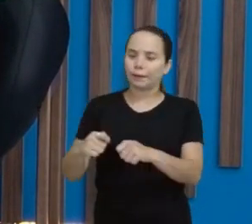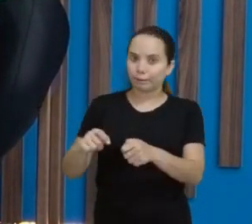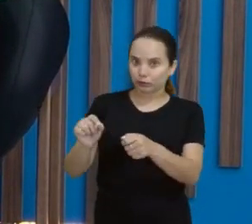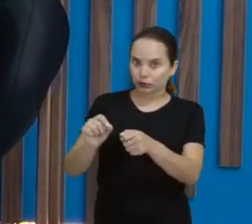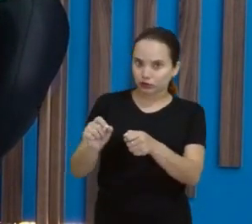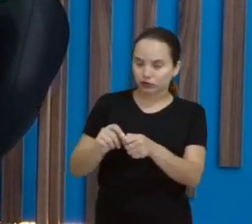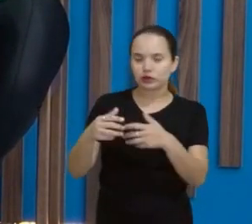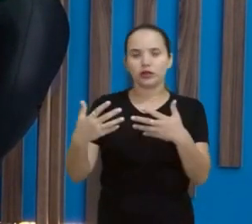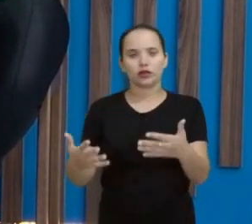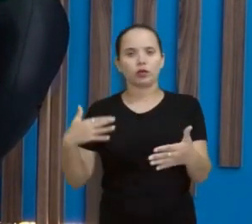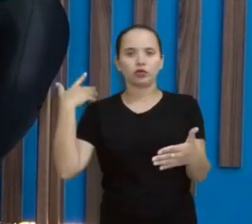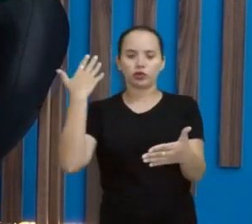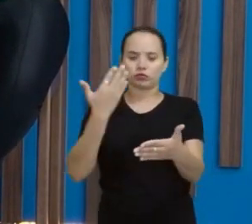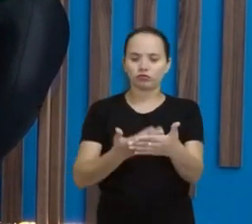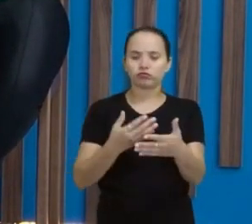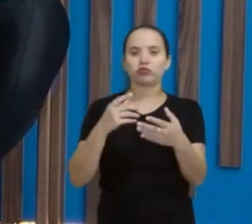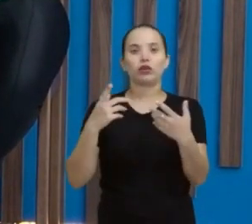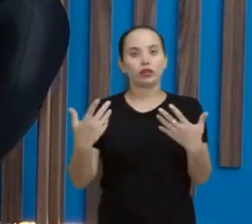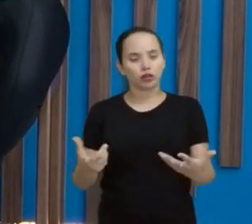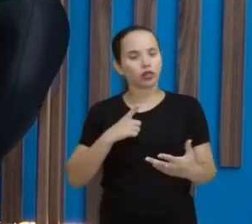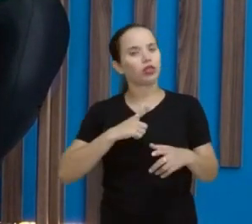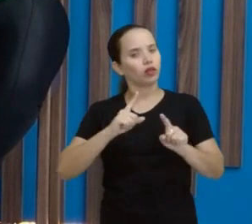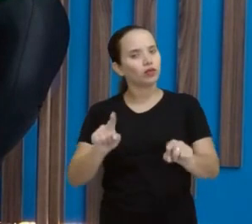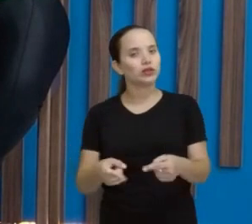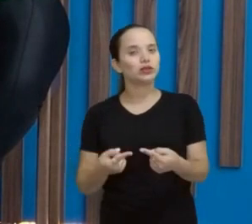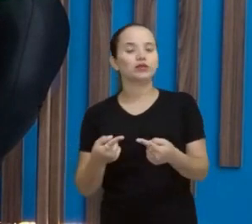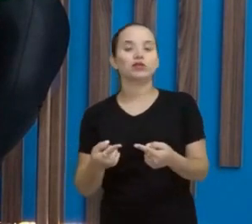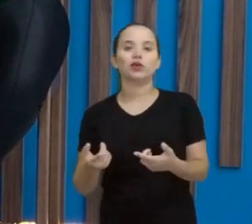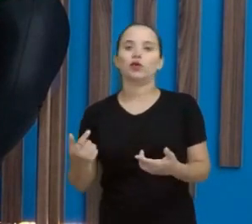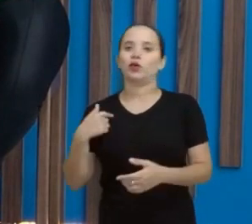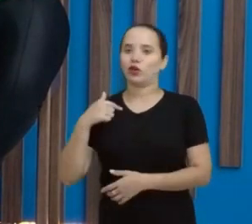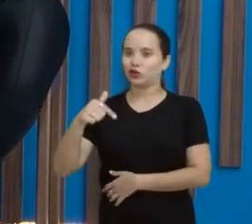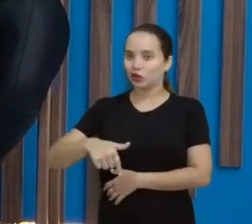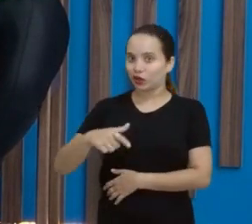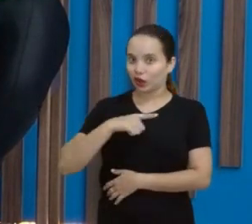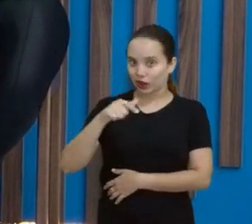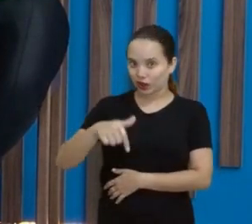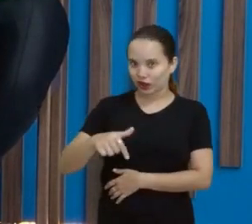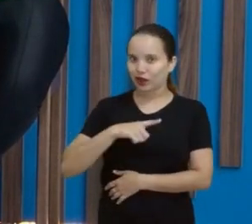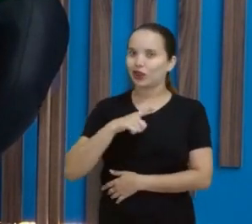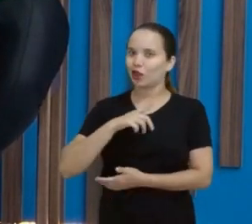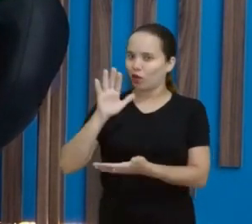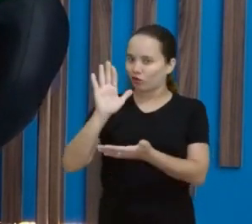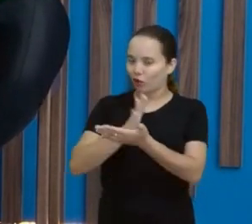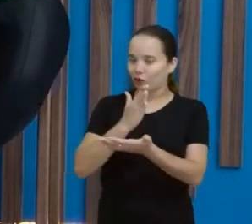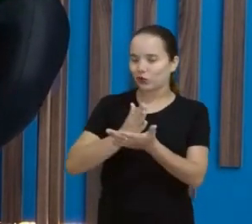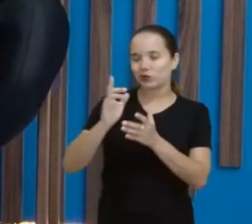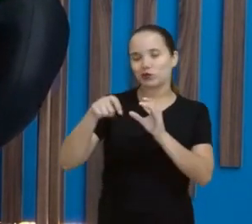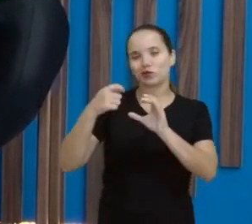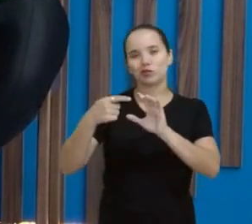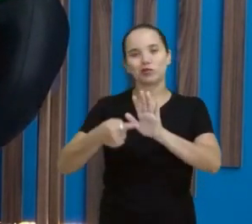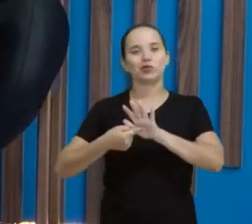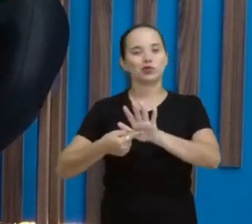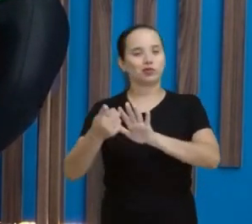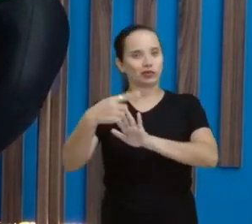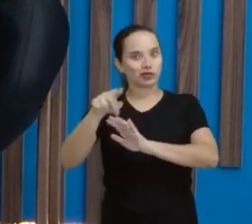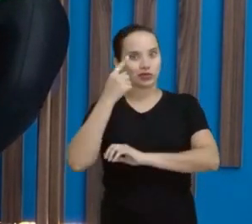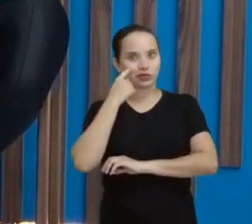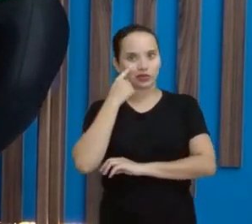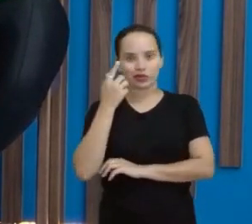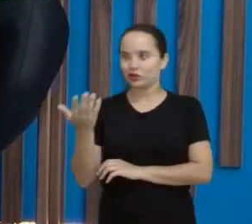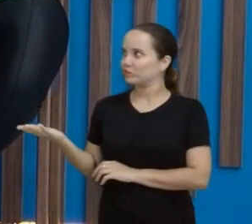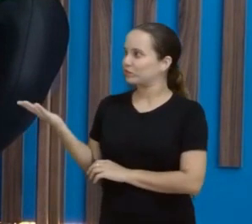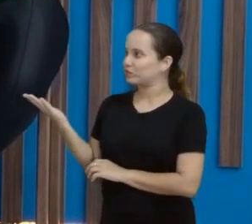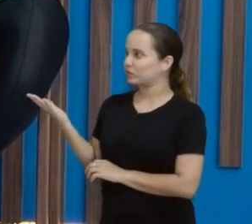Então, a gente passou um desafio e a gente teve aqui alguns vídeos para mostrar para vocês. Olha, eles já